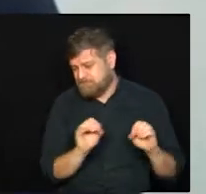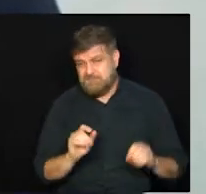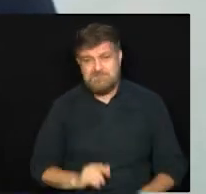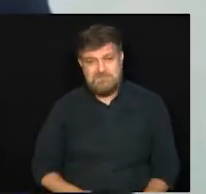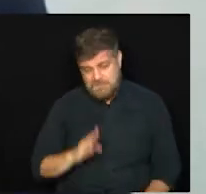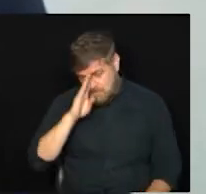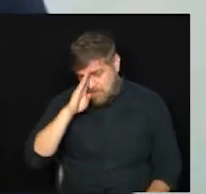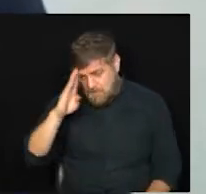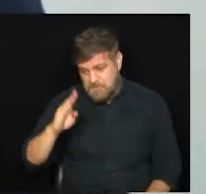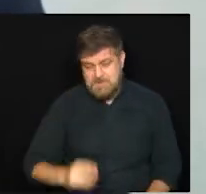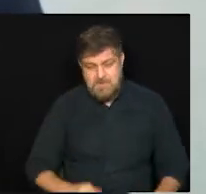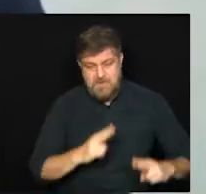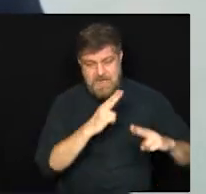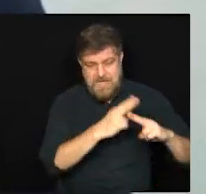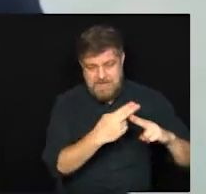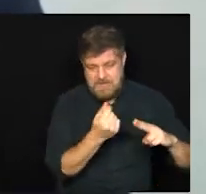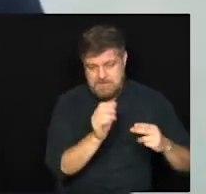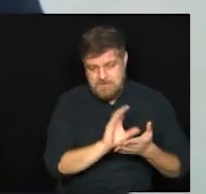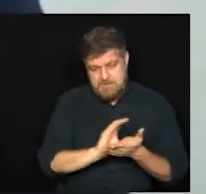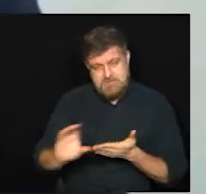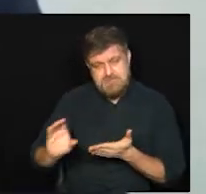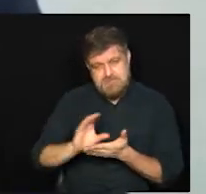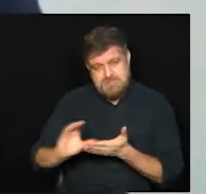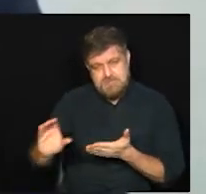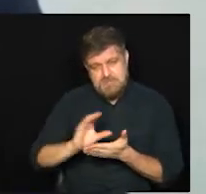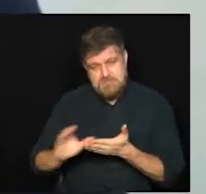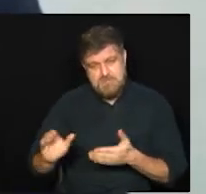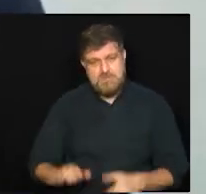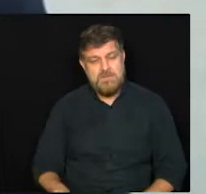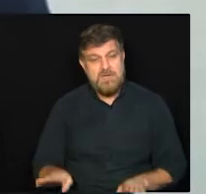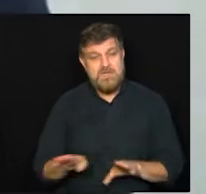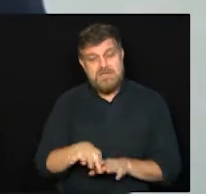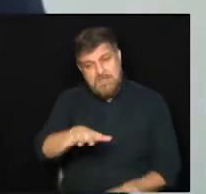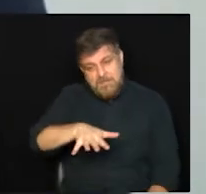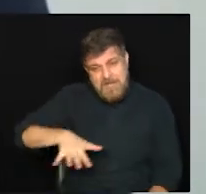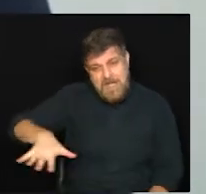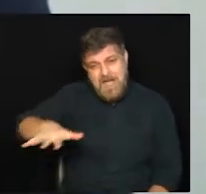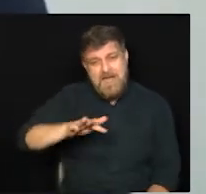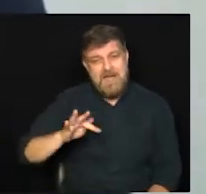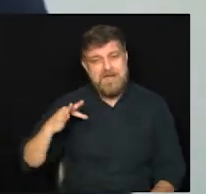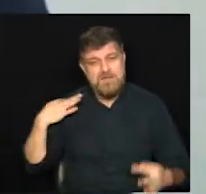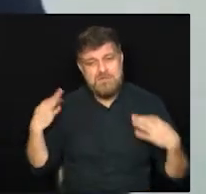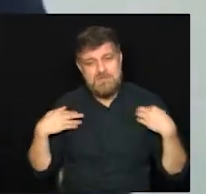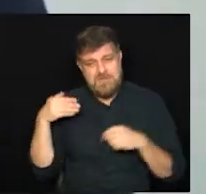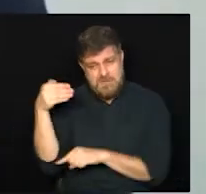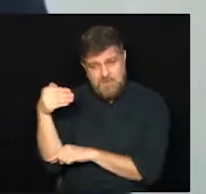e também o setor usou a lei